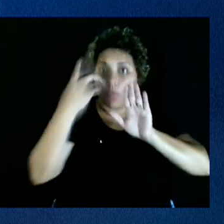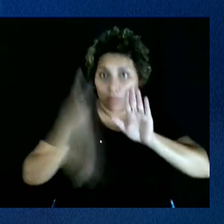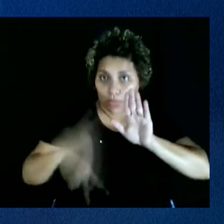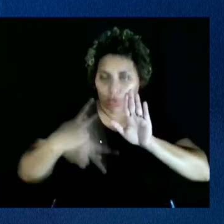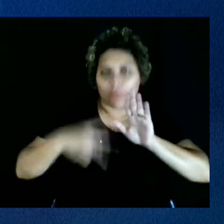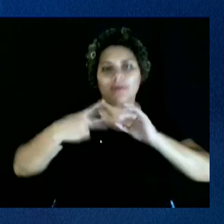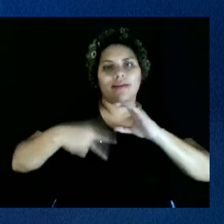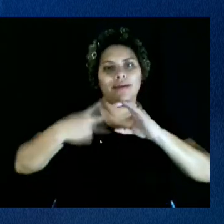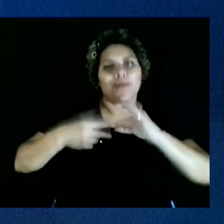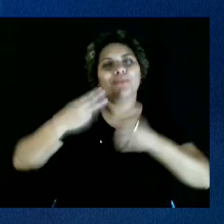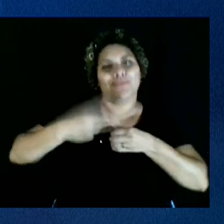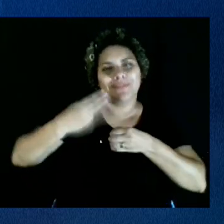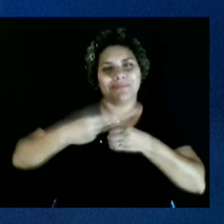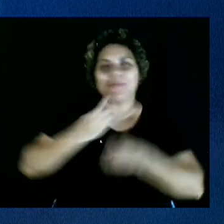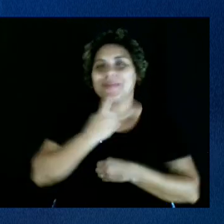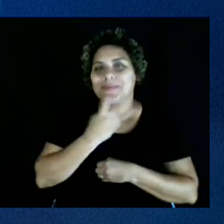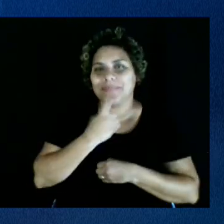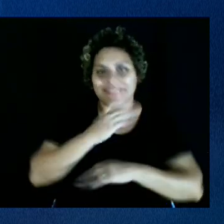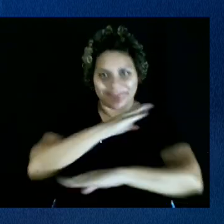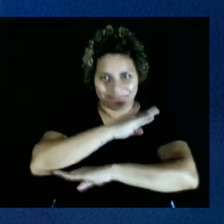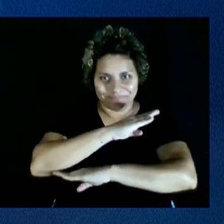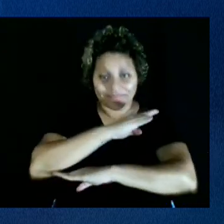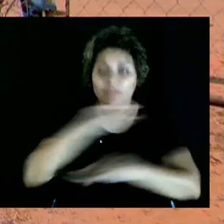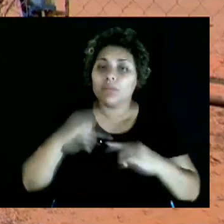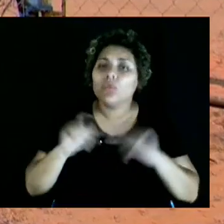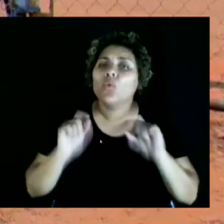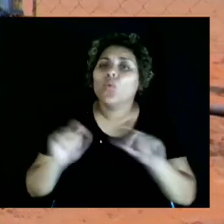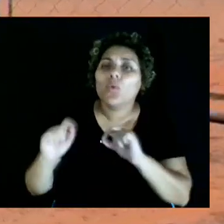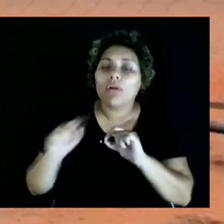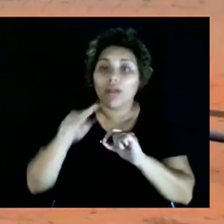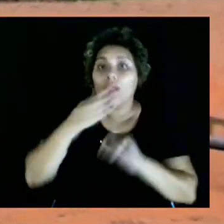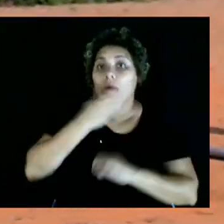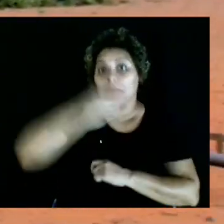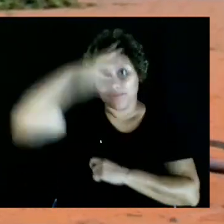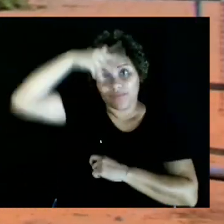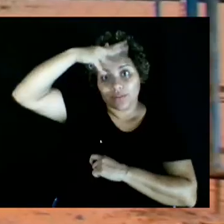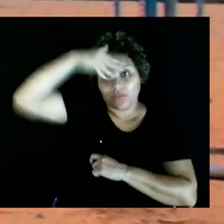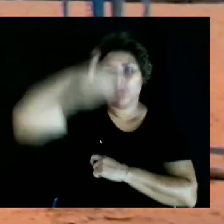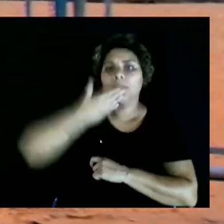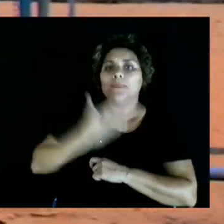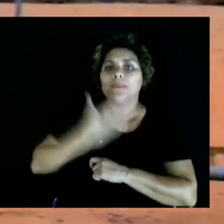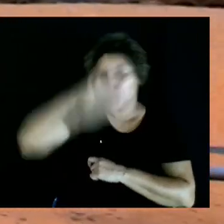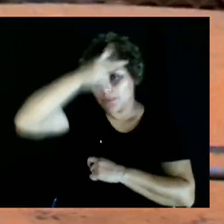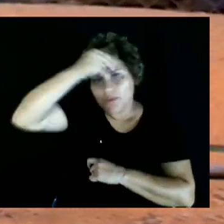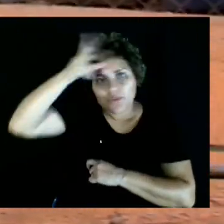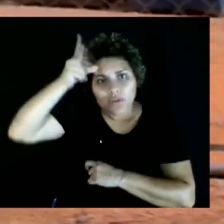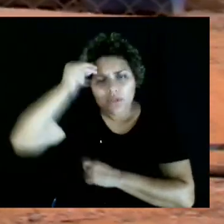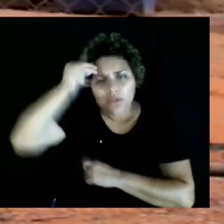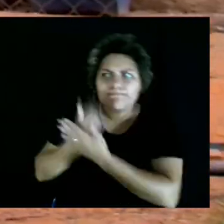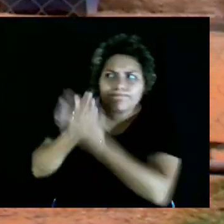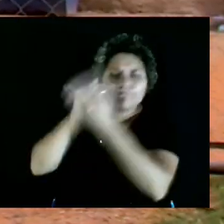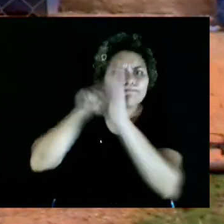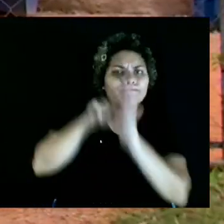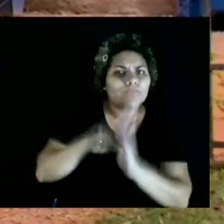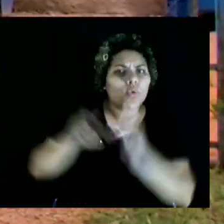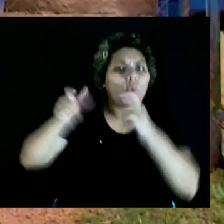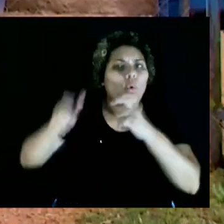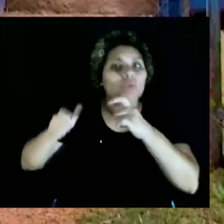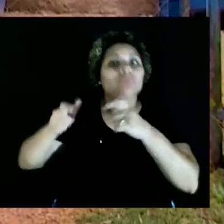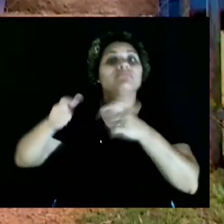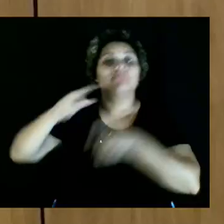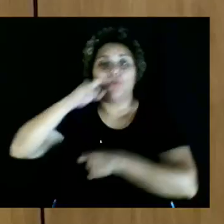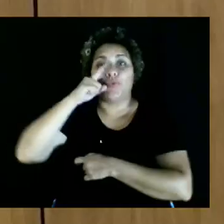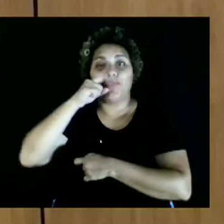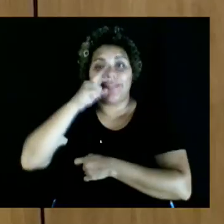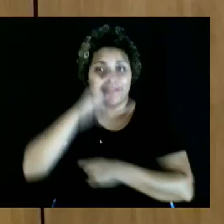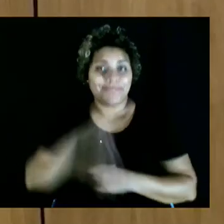vereador Rodrigo da Farmadic solicita ao prefeito estudos para a implantação de ecopontos no distrito do Ouro Verde. Nós temos enfrentado